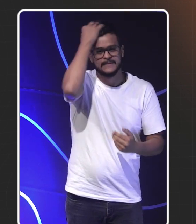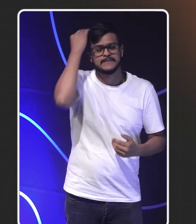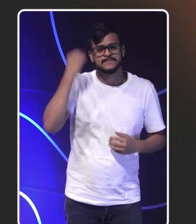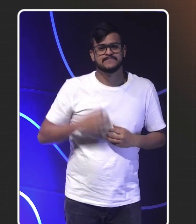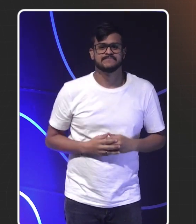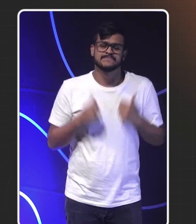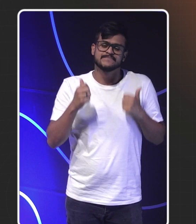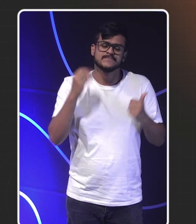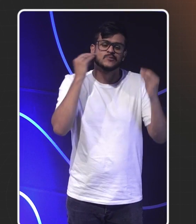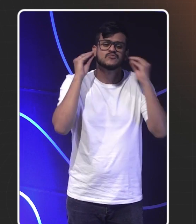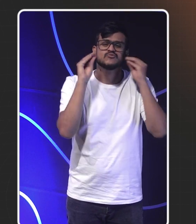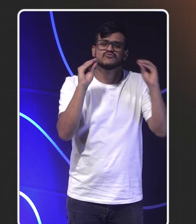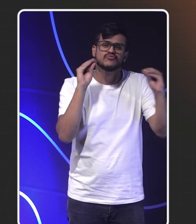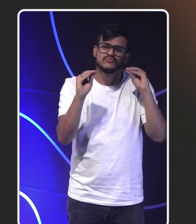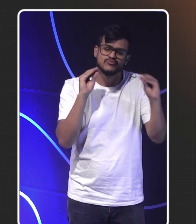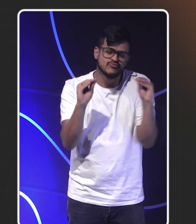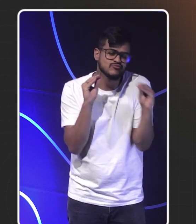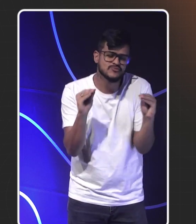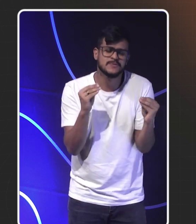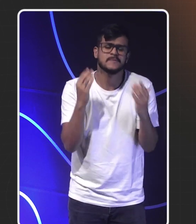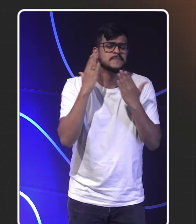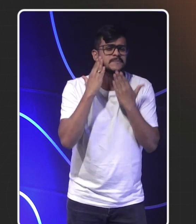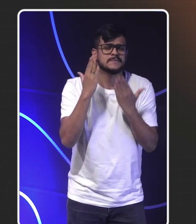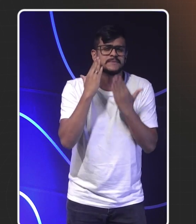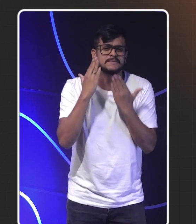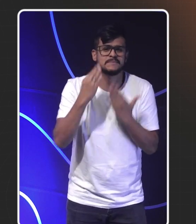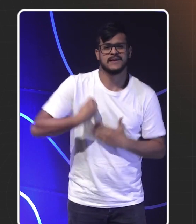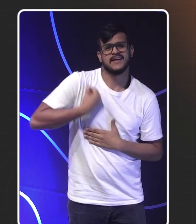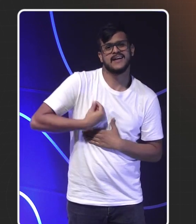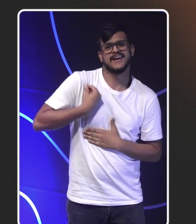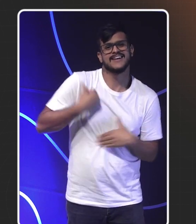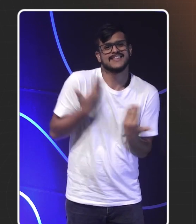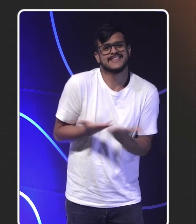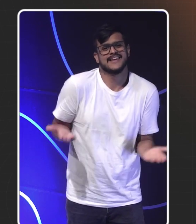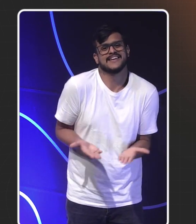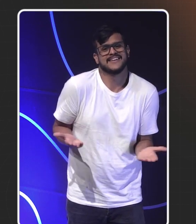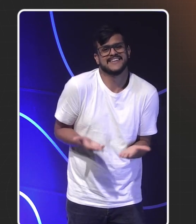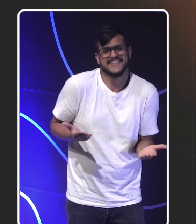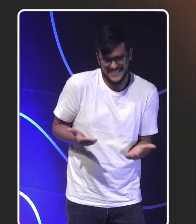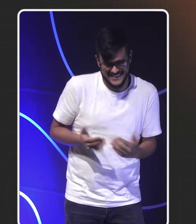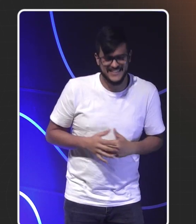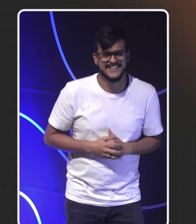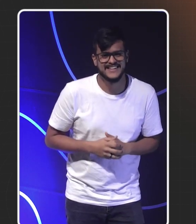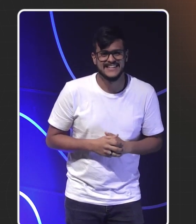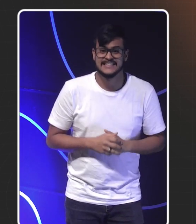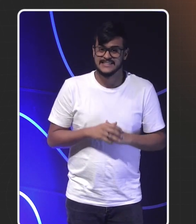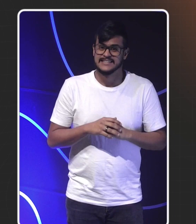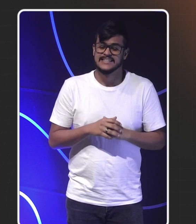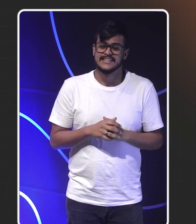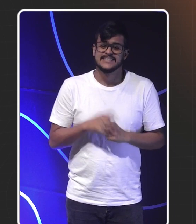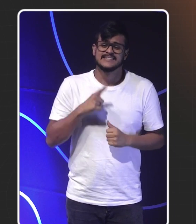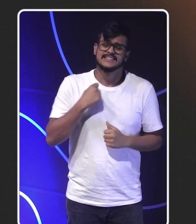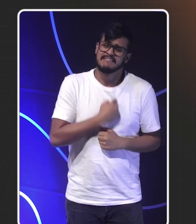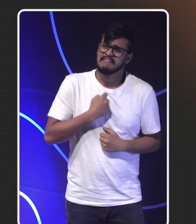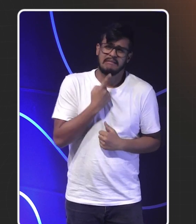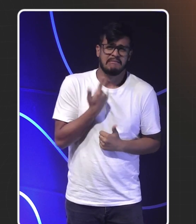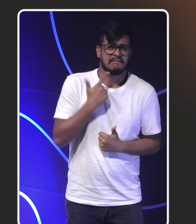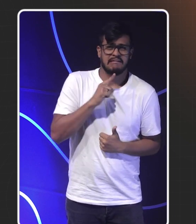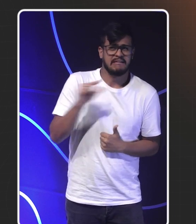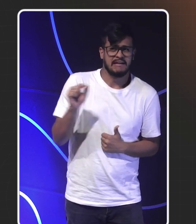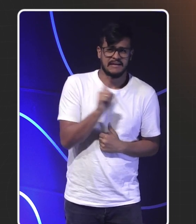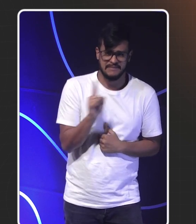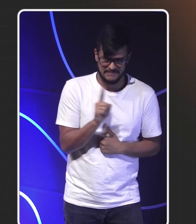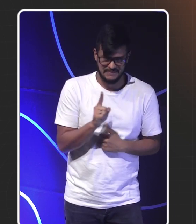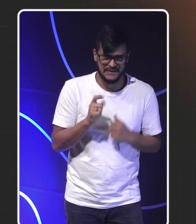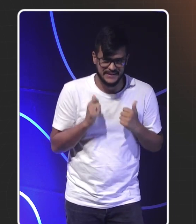Beijo, beijo, beijo, gente. Gente, muito obrigado por estar aqui até o momento, até agora. Já tô com saudade, não queria ir embora, não. Olha só, é o